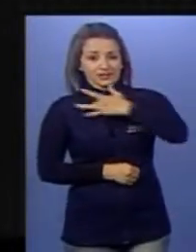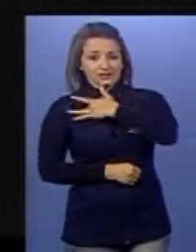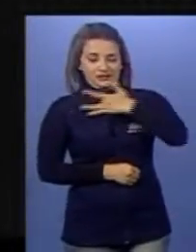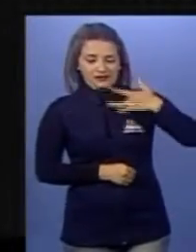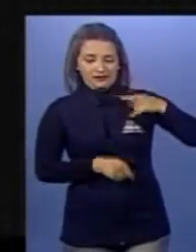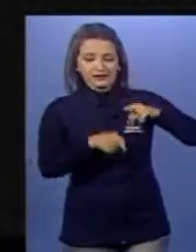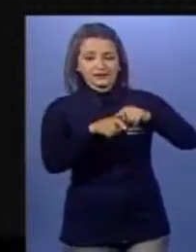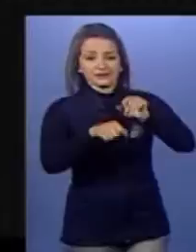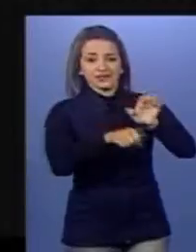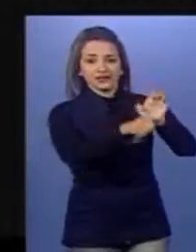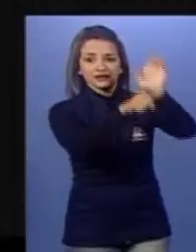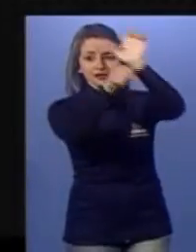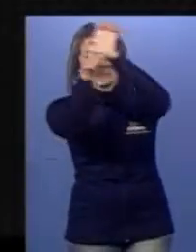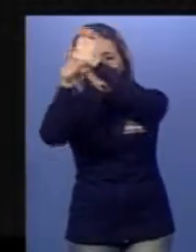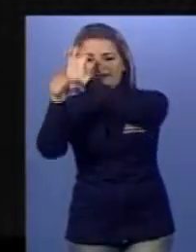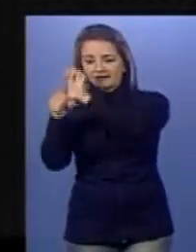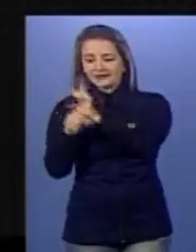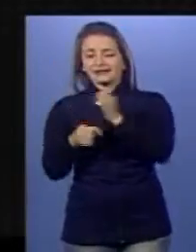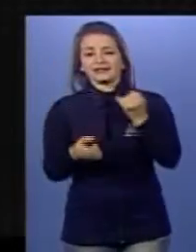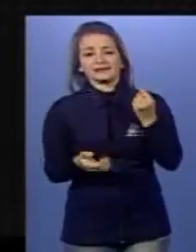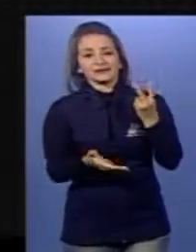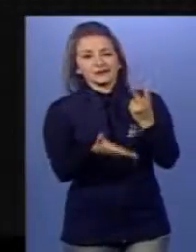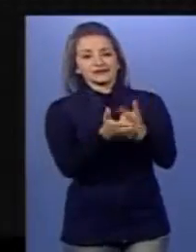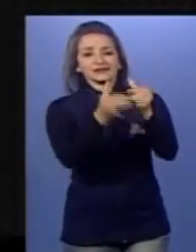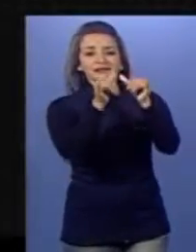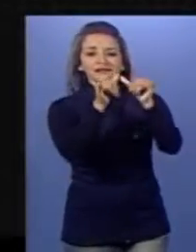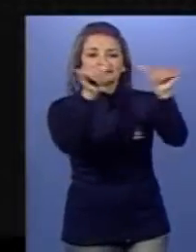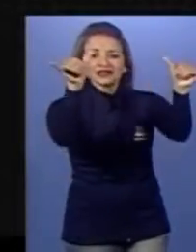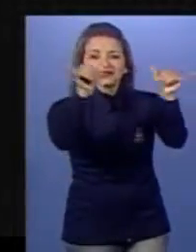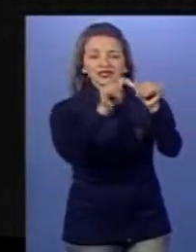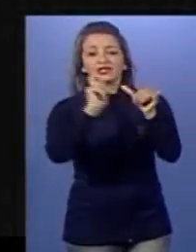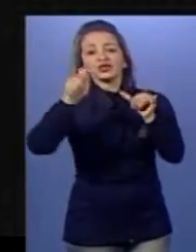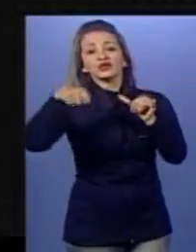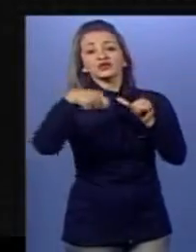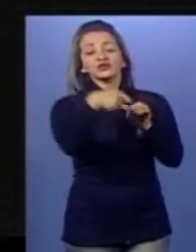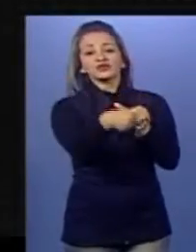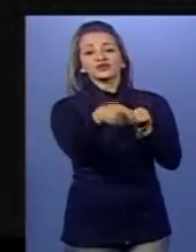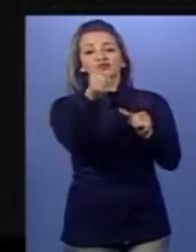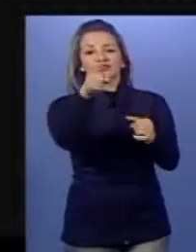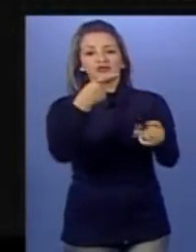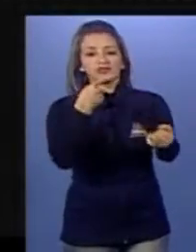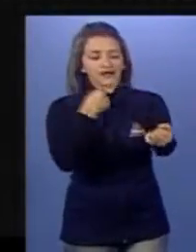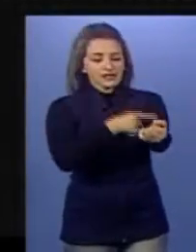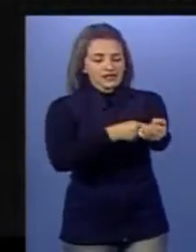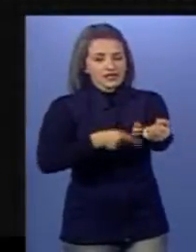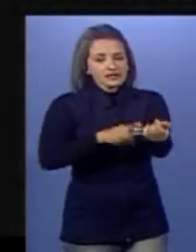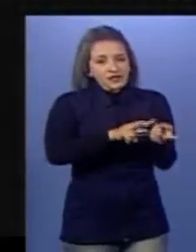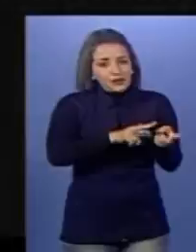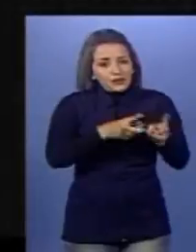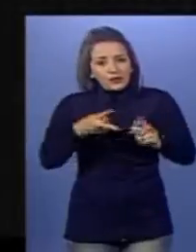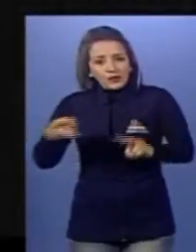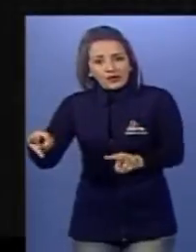promovem frequentemente campanhas nacionais e locais de incentivo à doação de sangue é